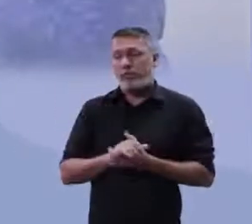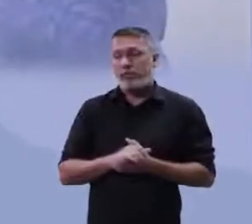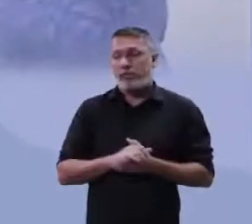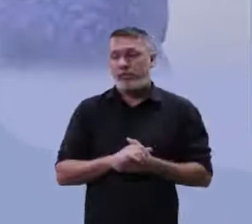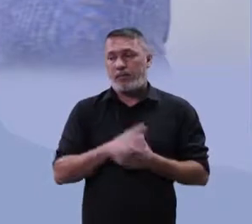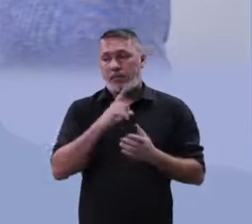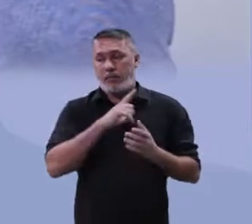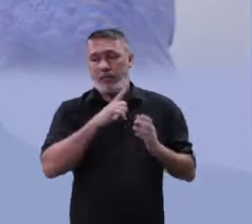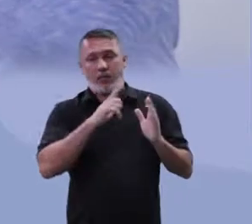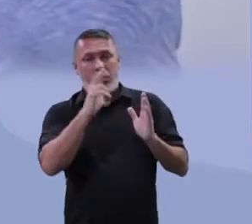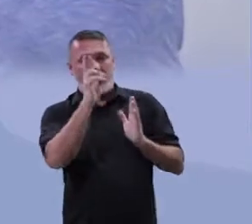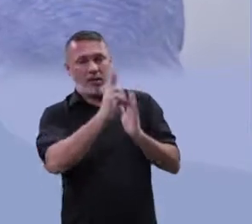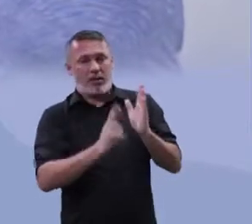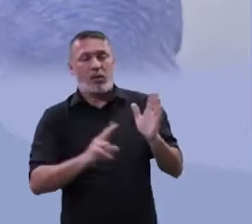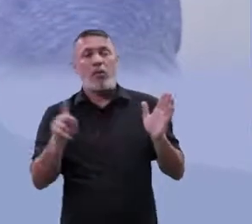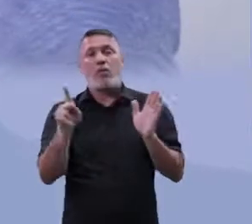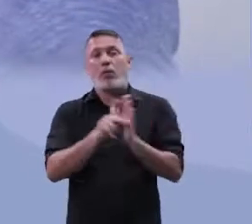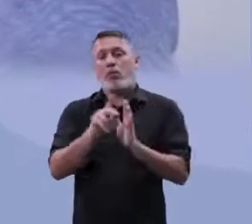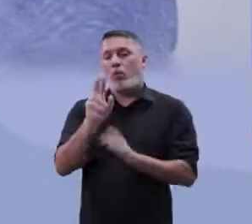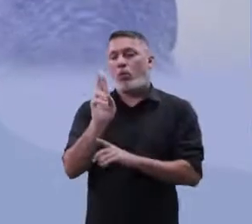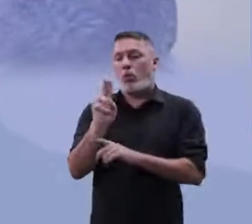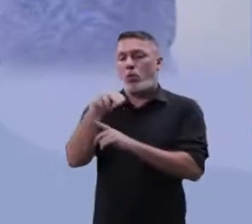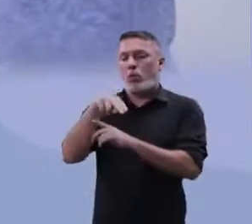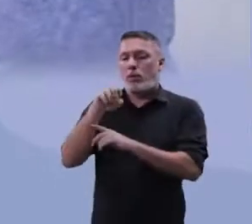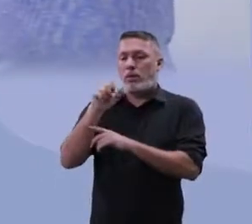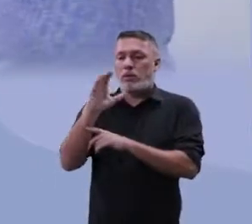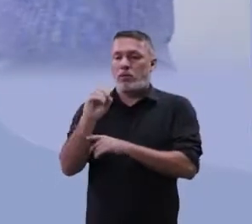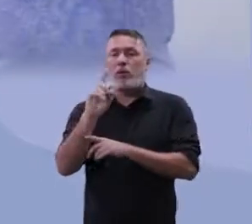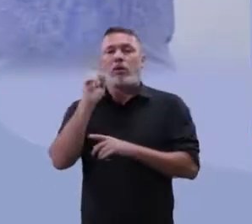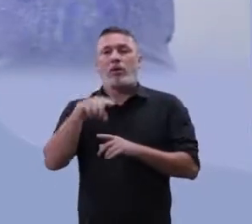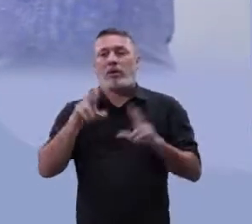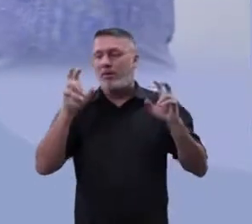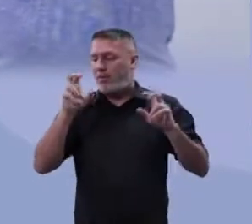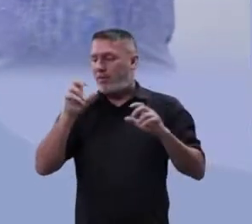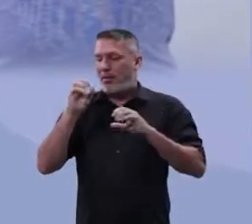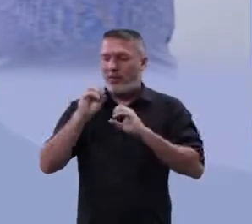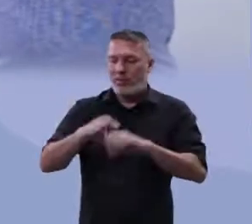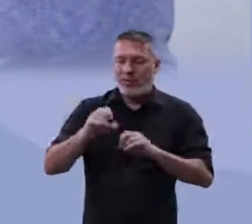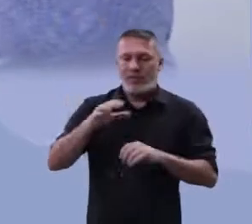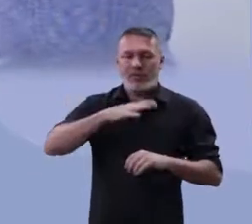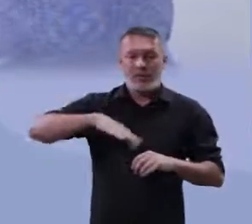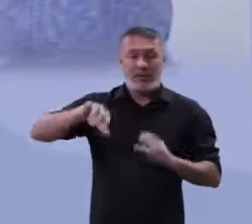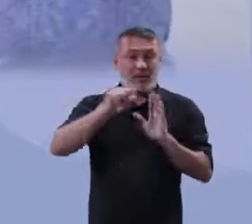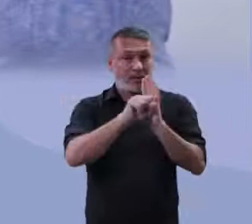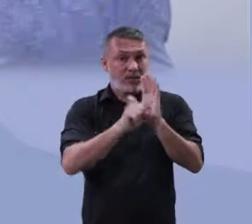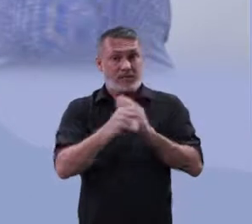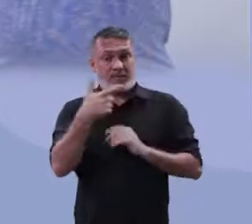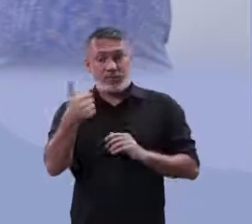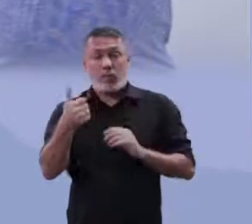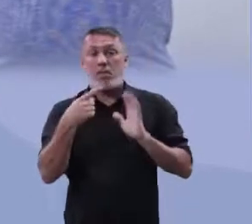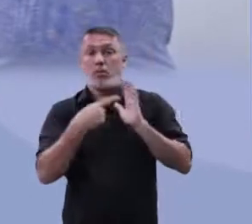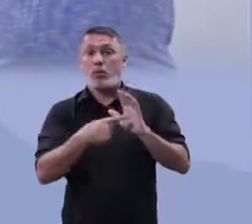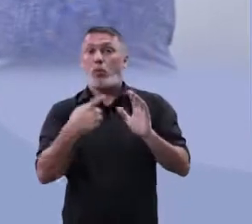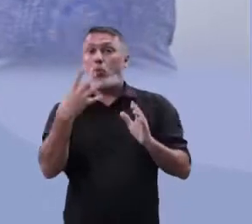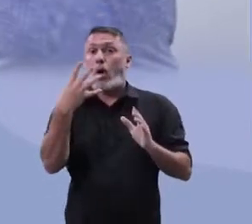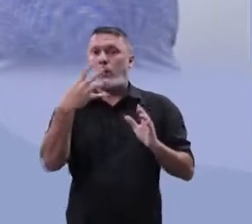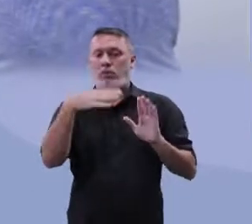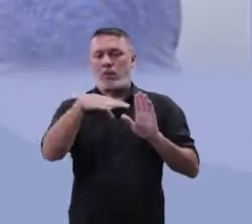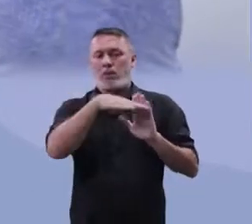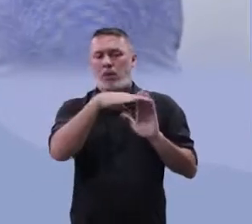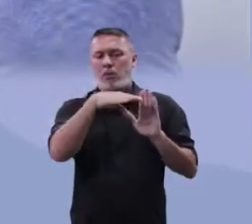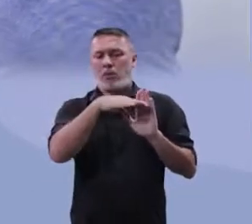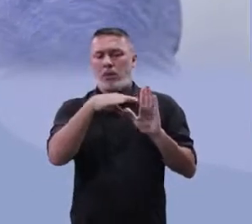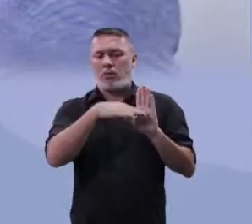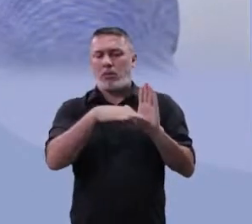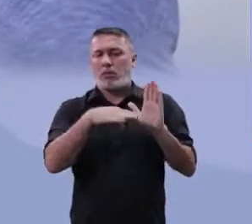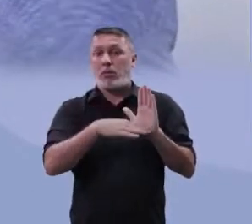um relatório para a Unesco, feito pela Comissão Internacional sobre Educação para o Século XXI, apresenta 4 pilares sobre